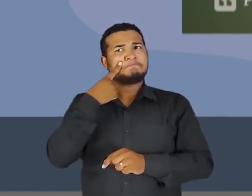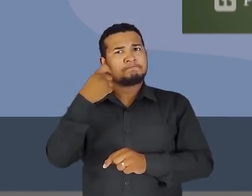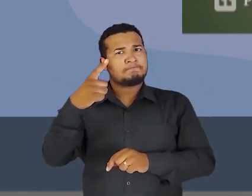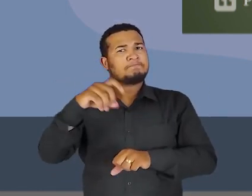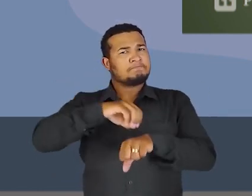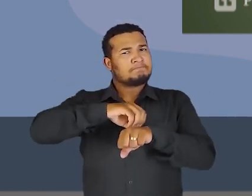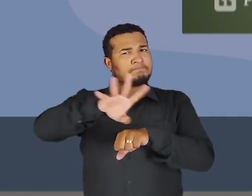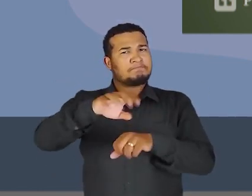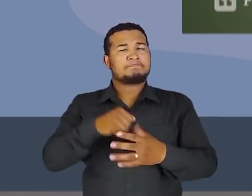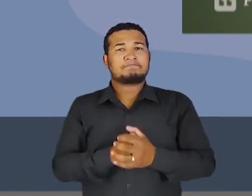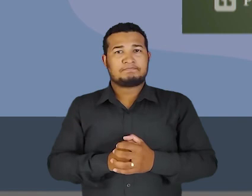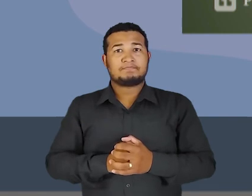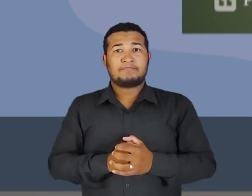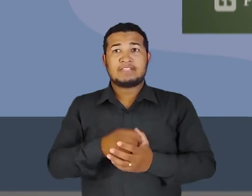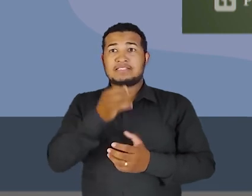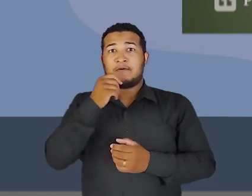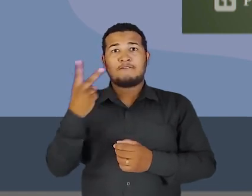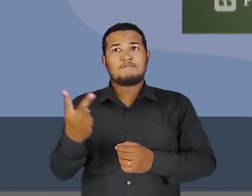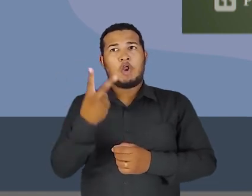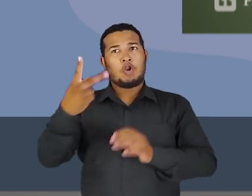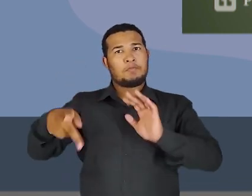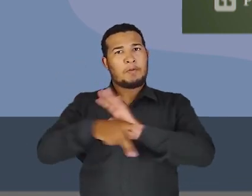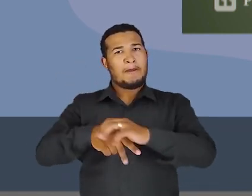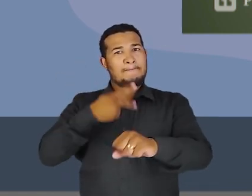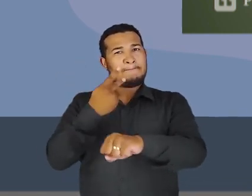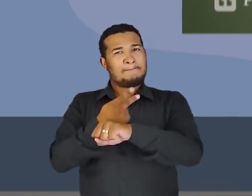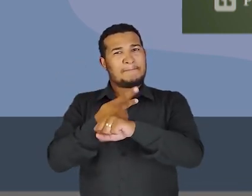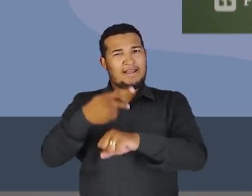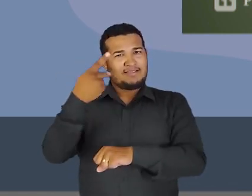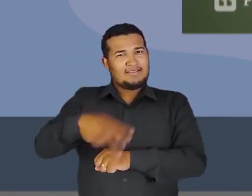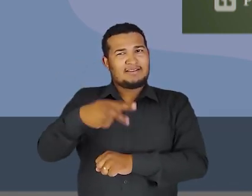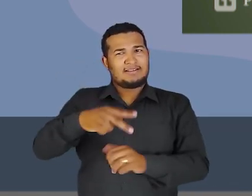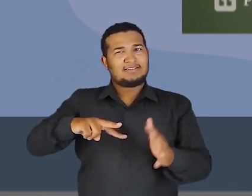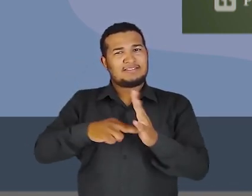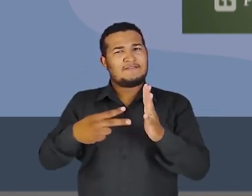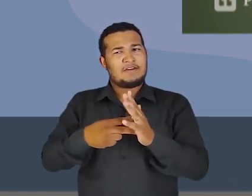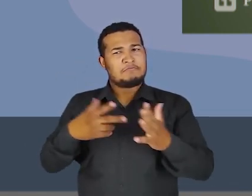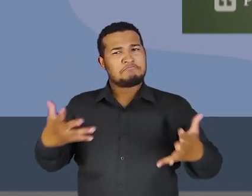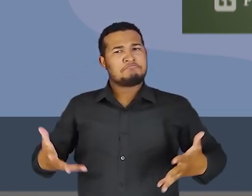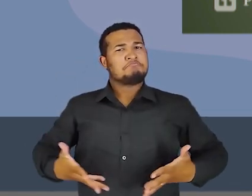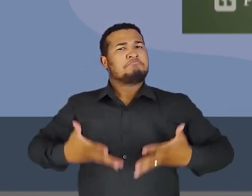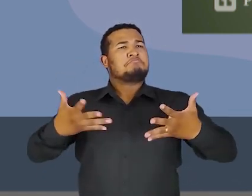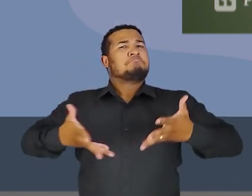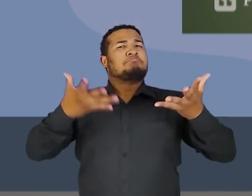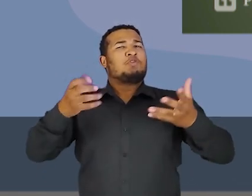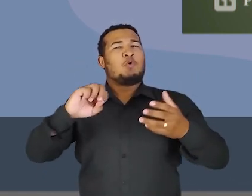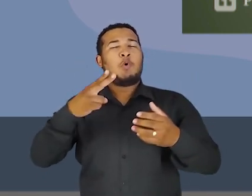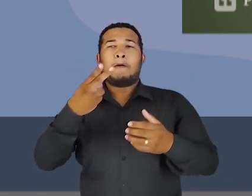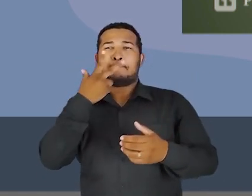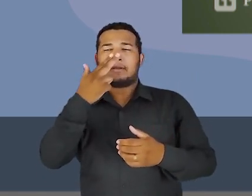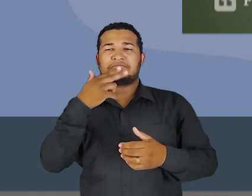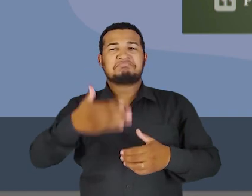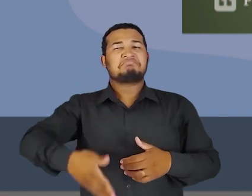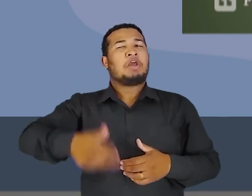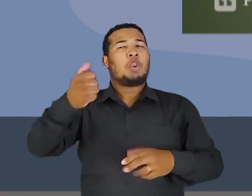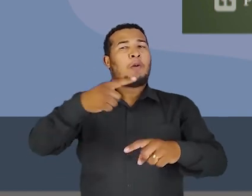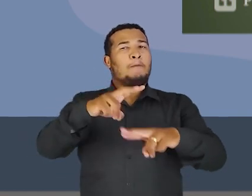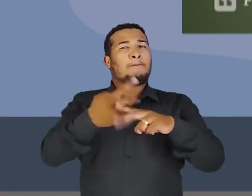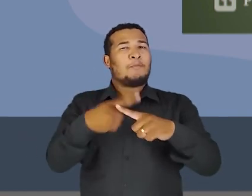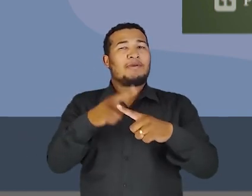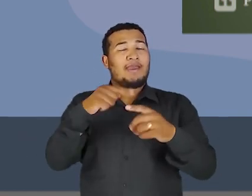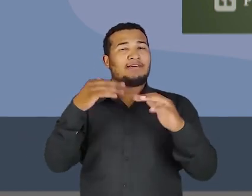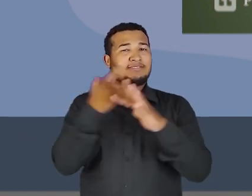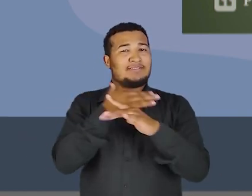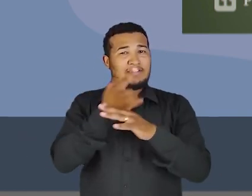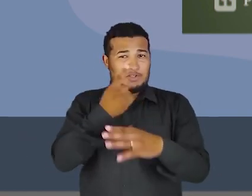vocês. Valorizar a prata da casa não é questão de bairrismo ou de dar preferência a alguém apenas por ser da mesma